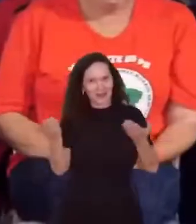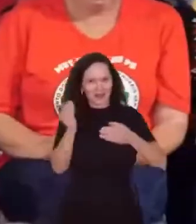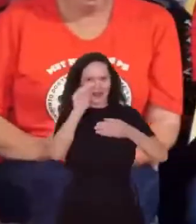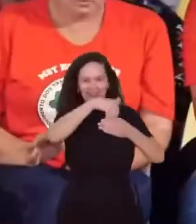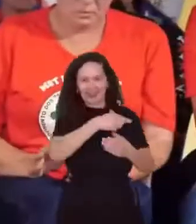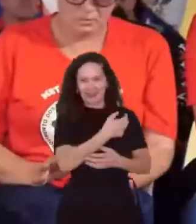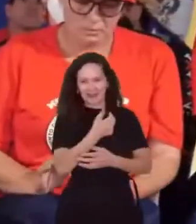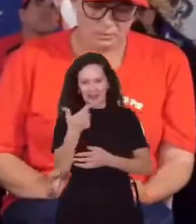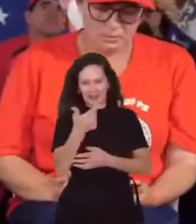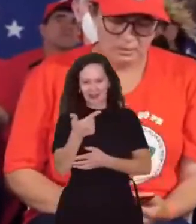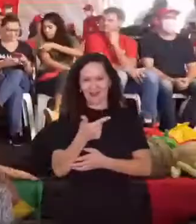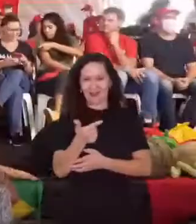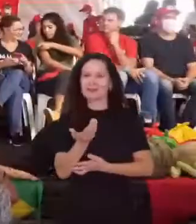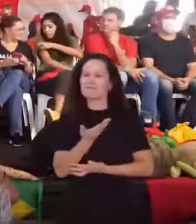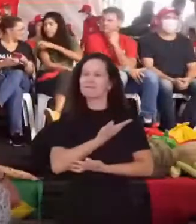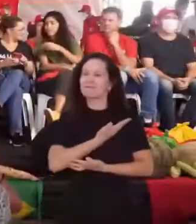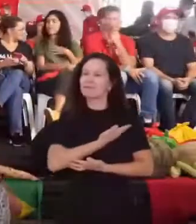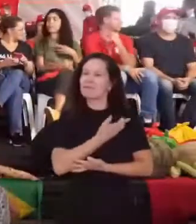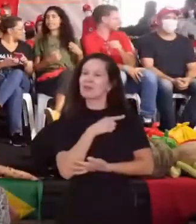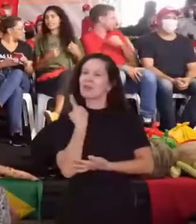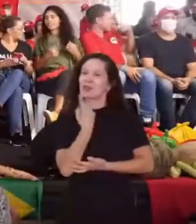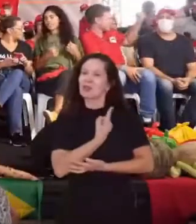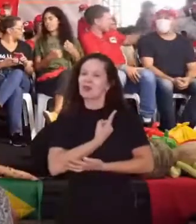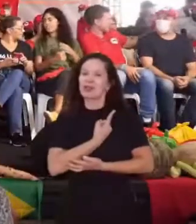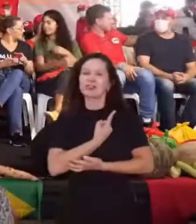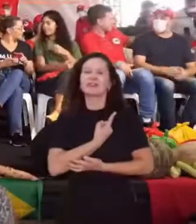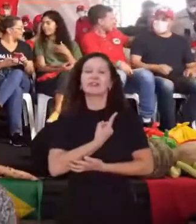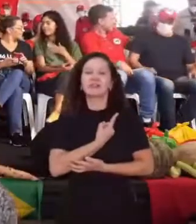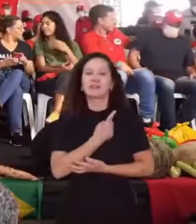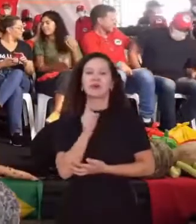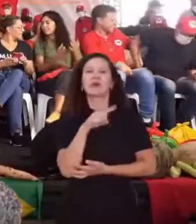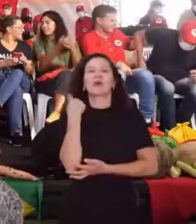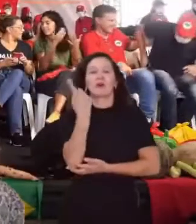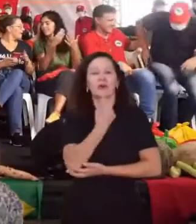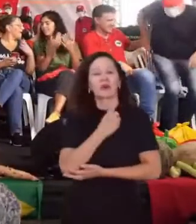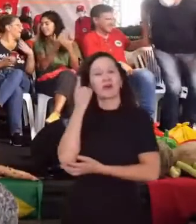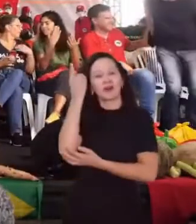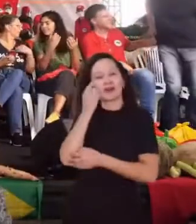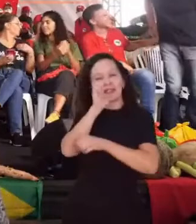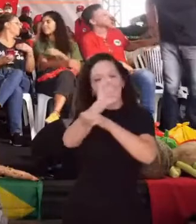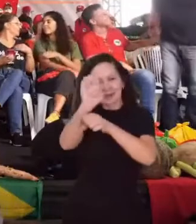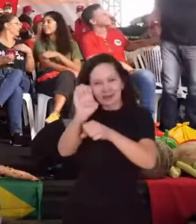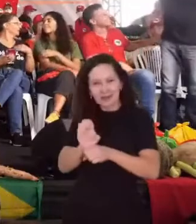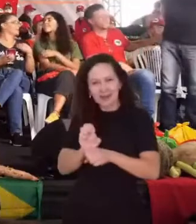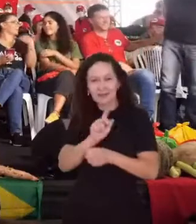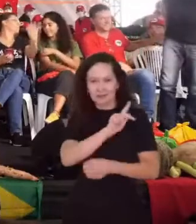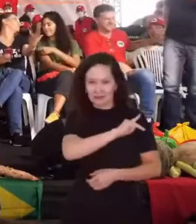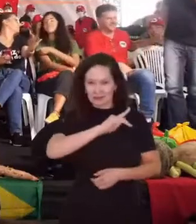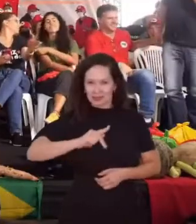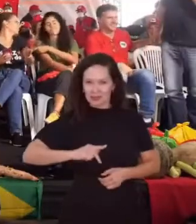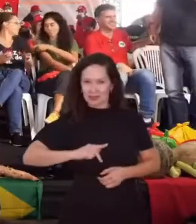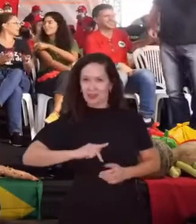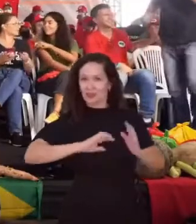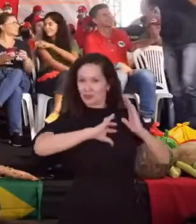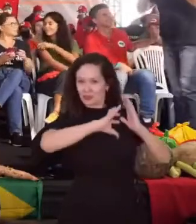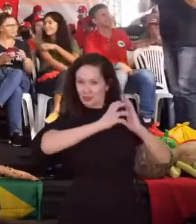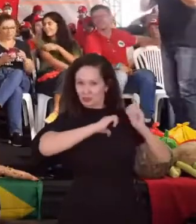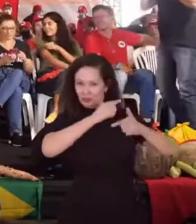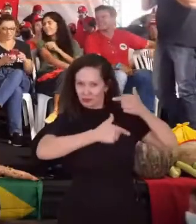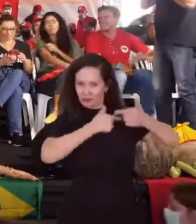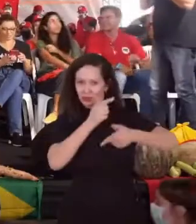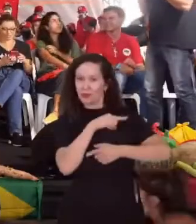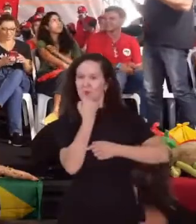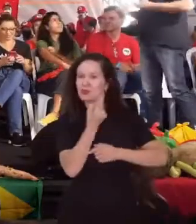não menos preparado está aqui o nosso deputado estadual, presidente do Partido dos Trabalhadores no nosso estado,